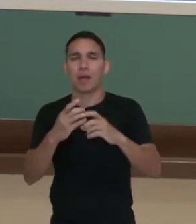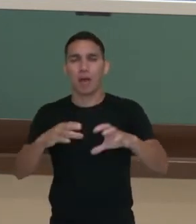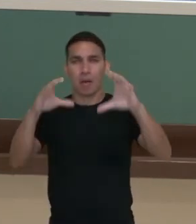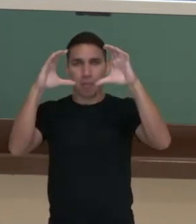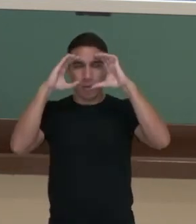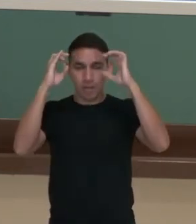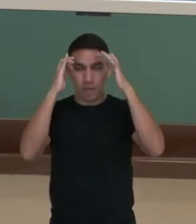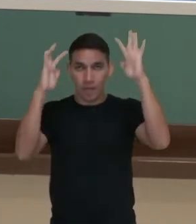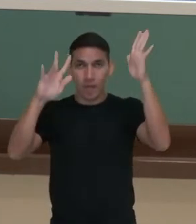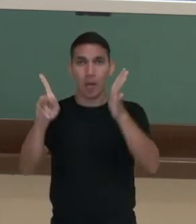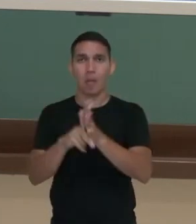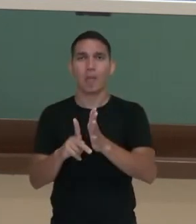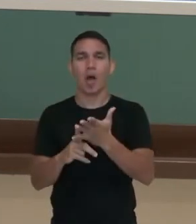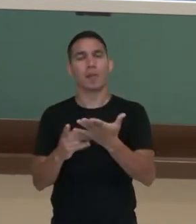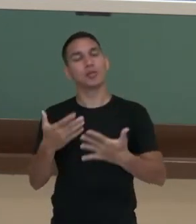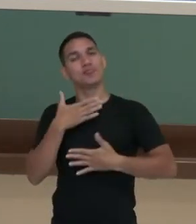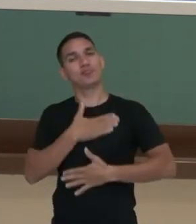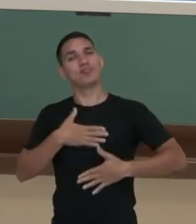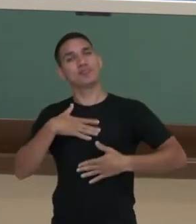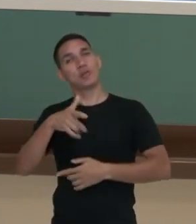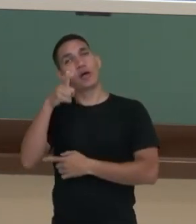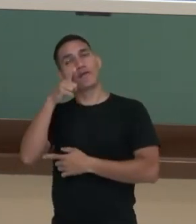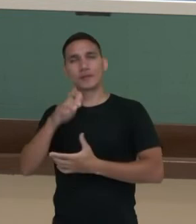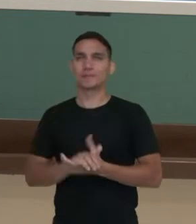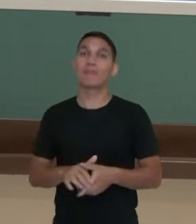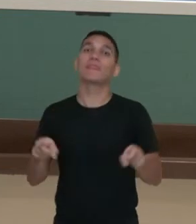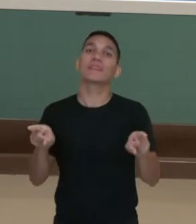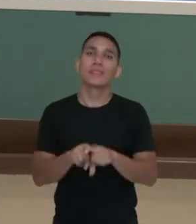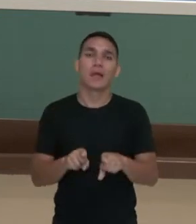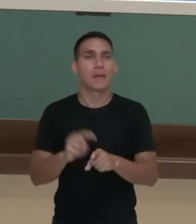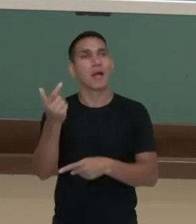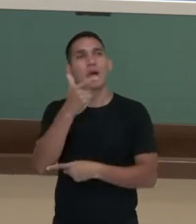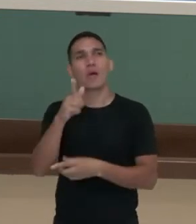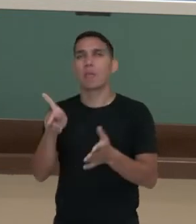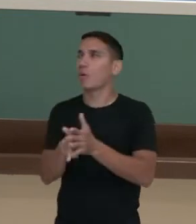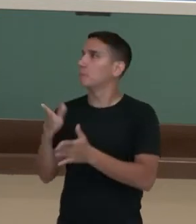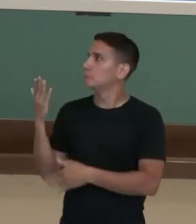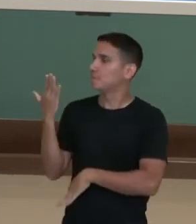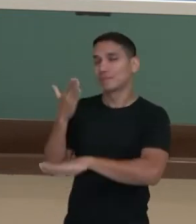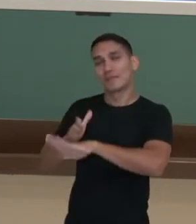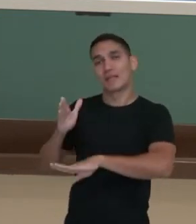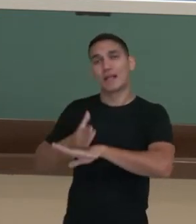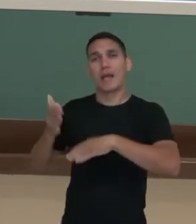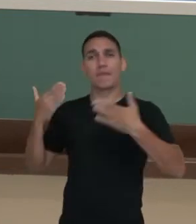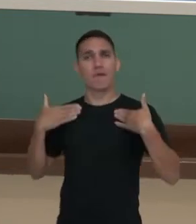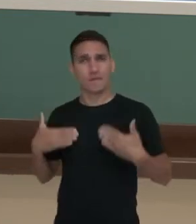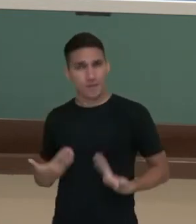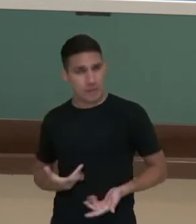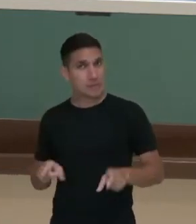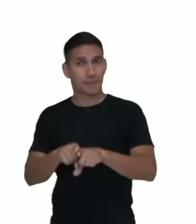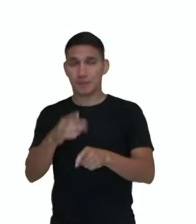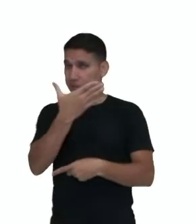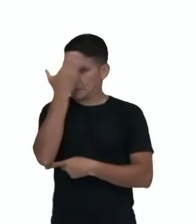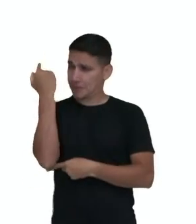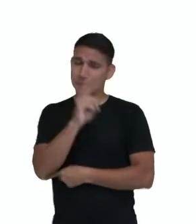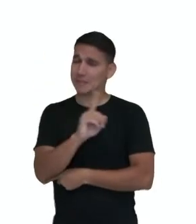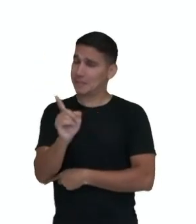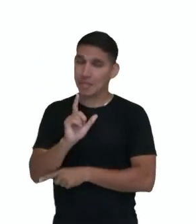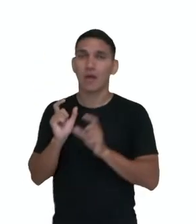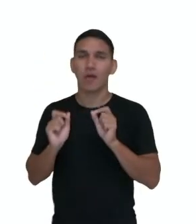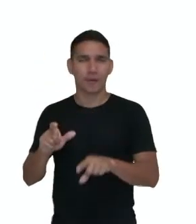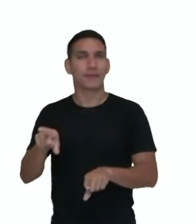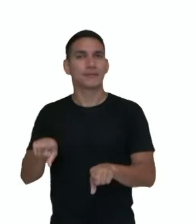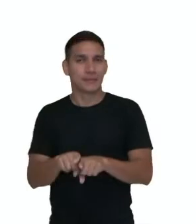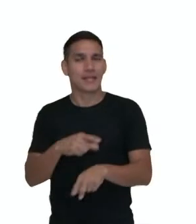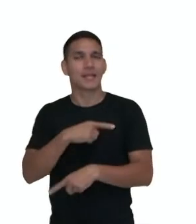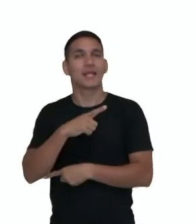na indústria do entretenimento. E também no treinamento físico, não podemos esquecer do treinamento físico, né?